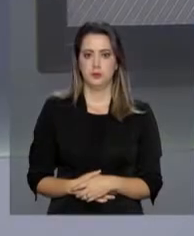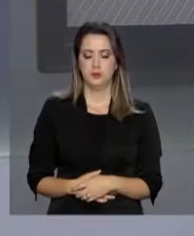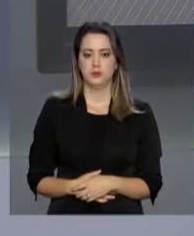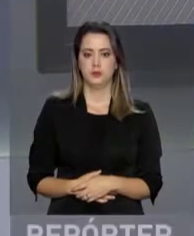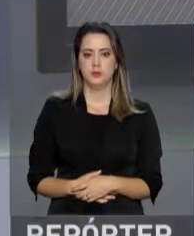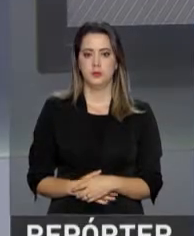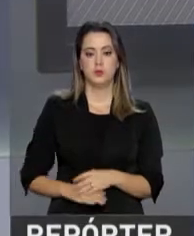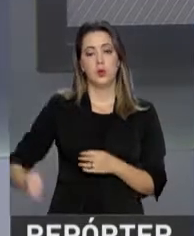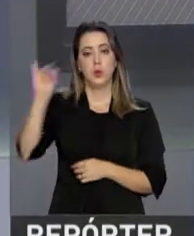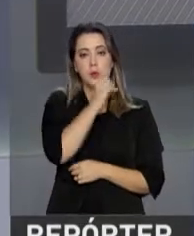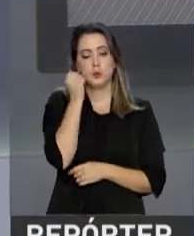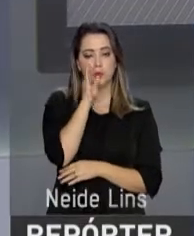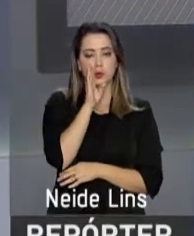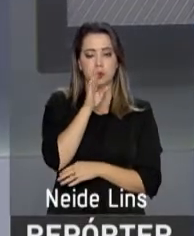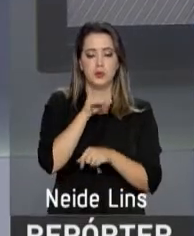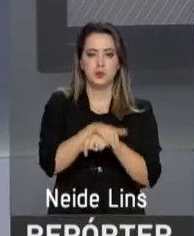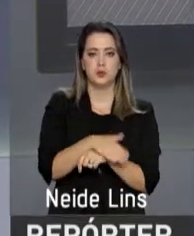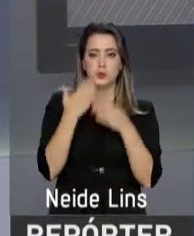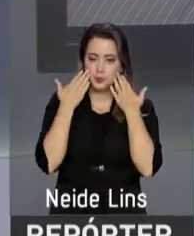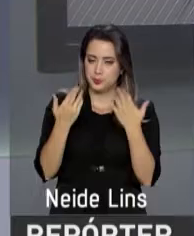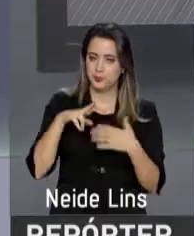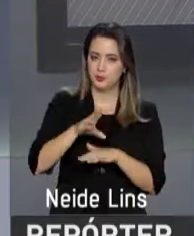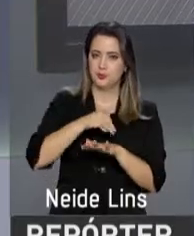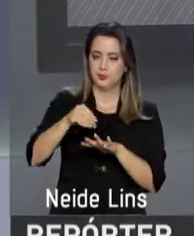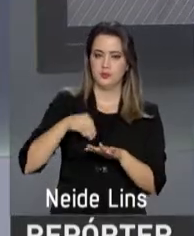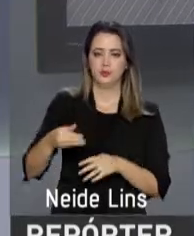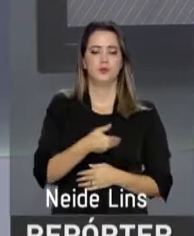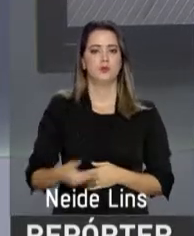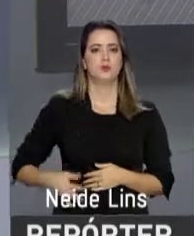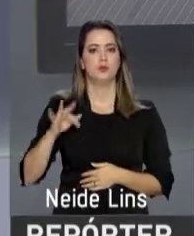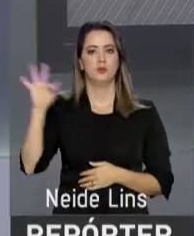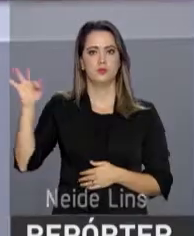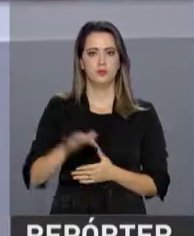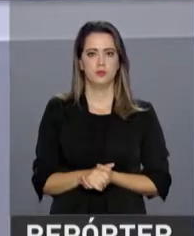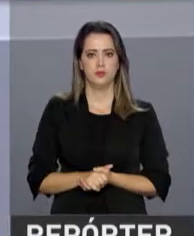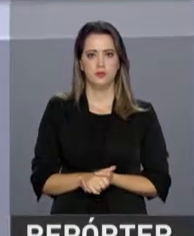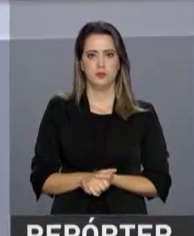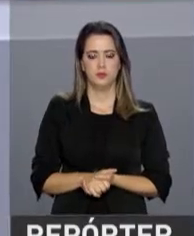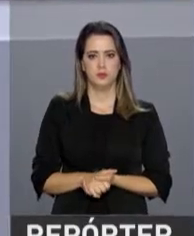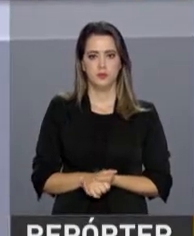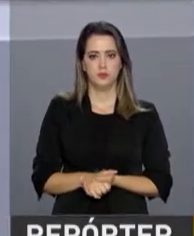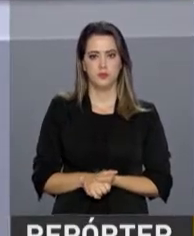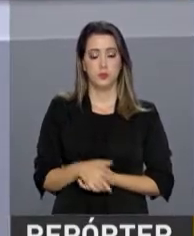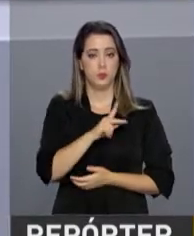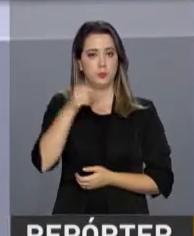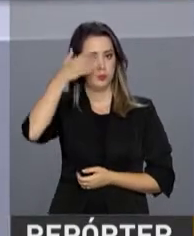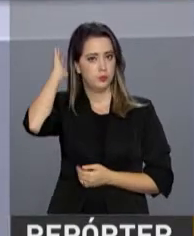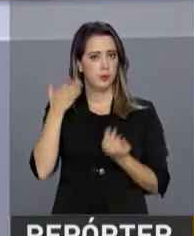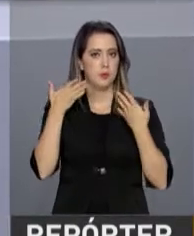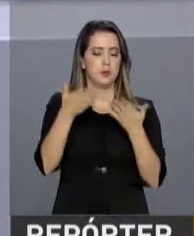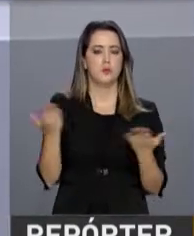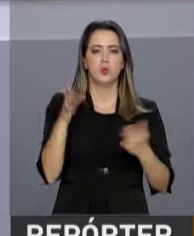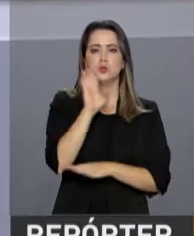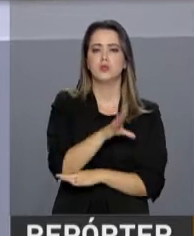olá boa noite no ar o repórter nbr com as notícias do governo federal o presidente michel temer participou nesta tarde